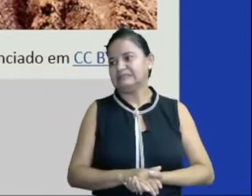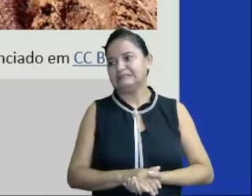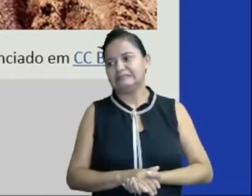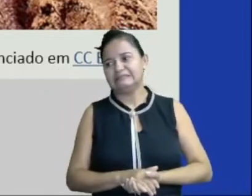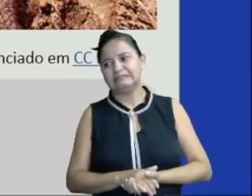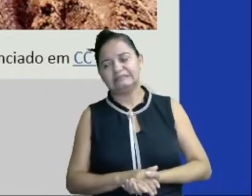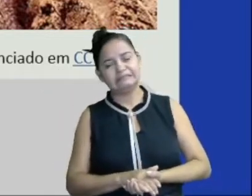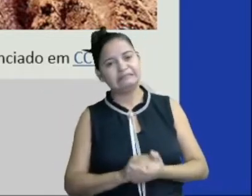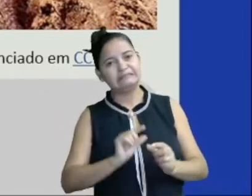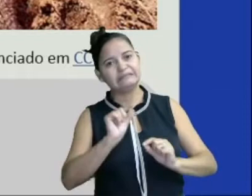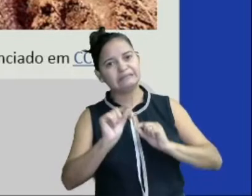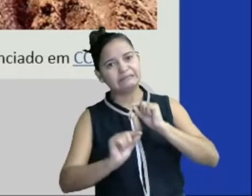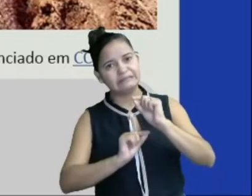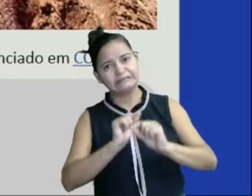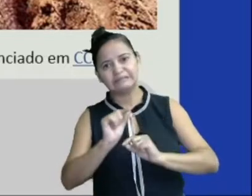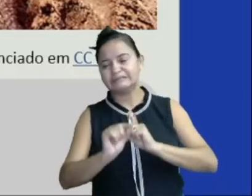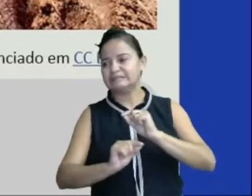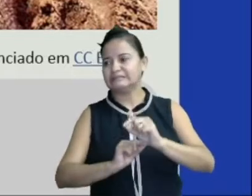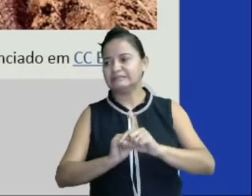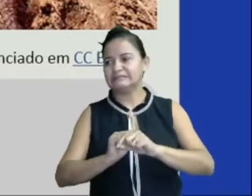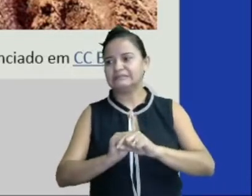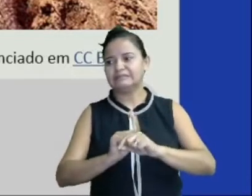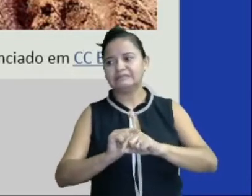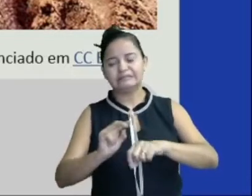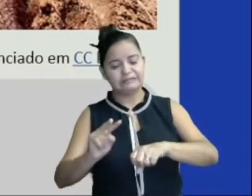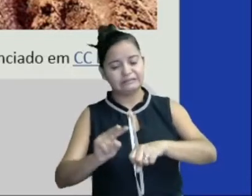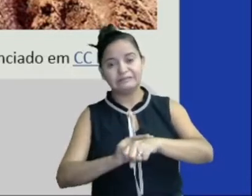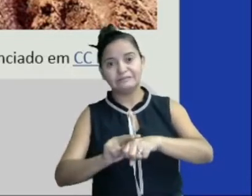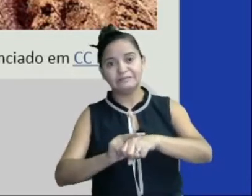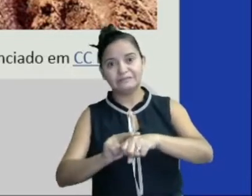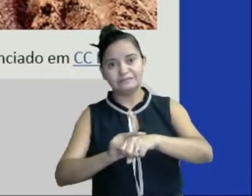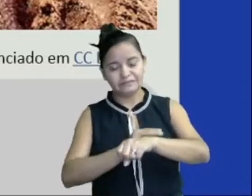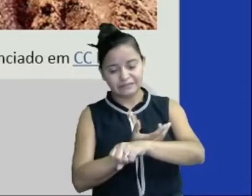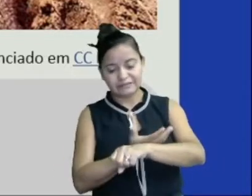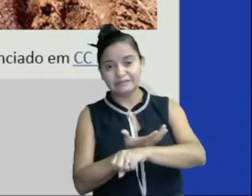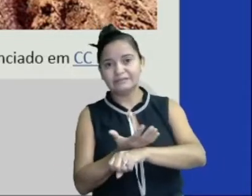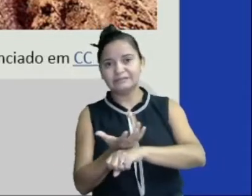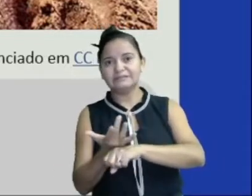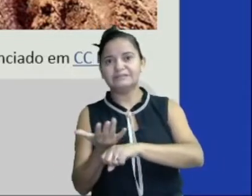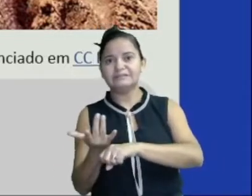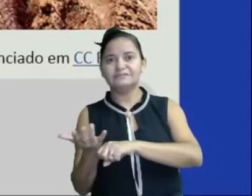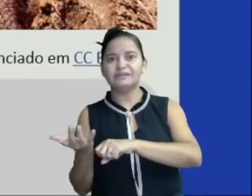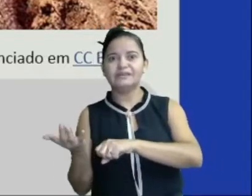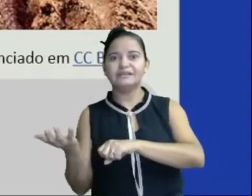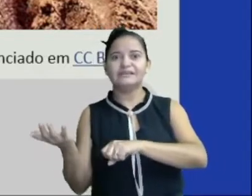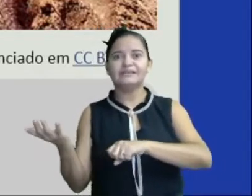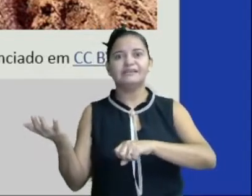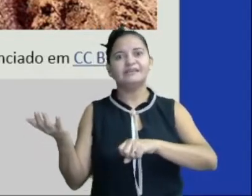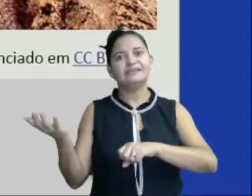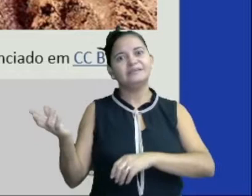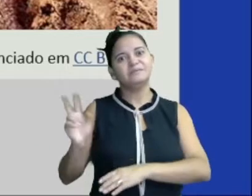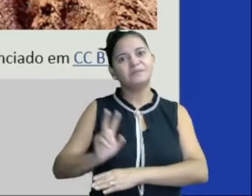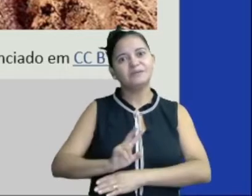que a vegetação ela protege bastante o solo. Portanto, quando a